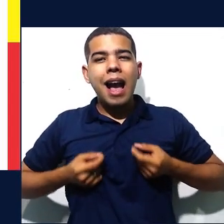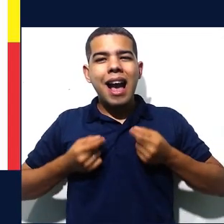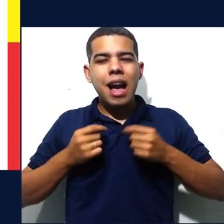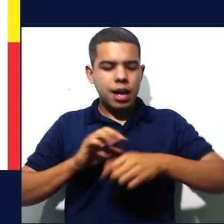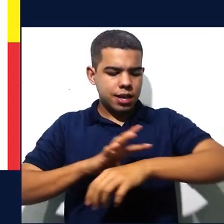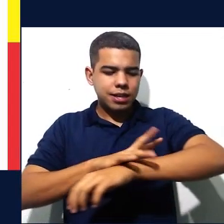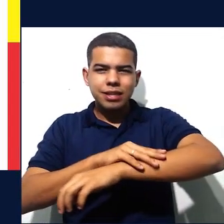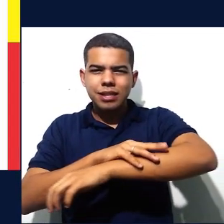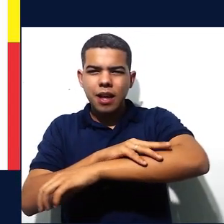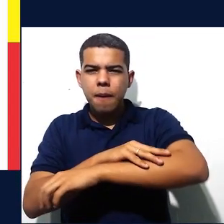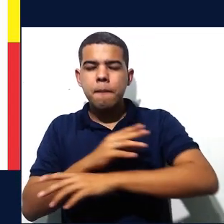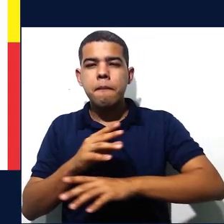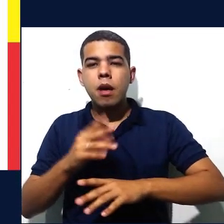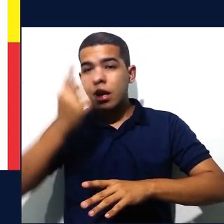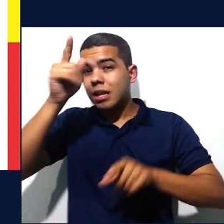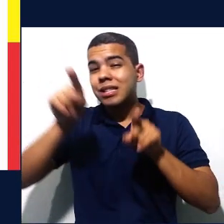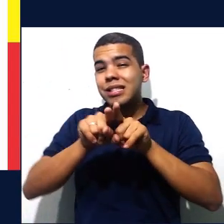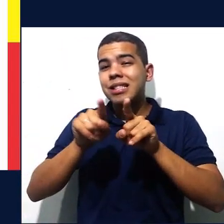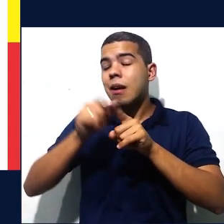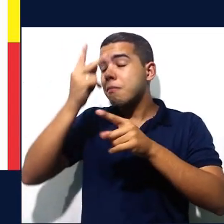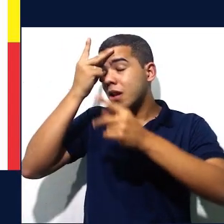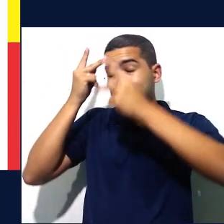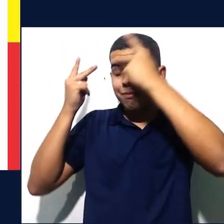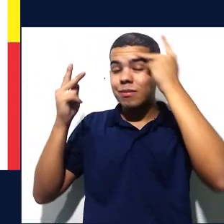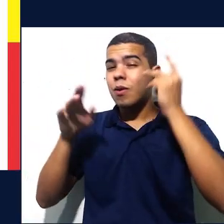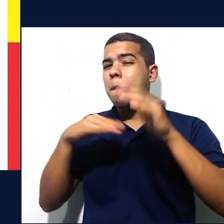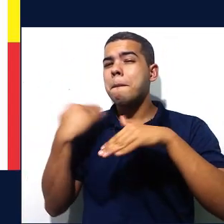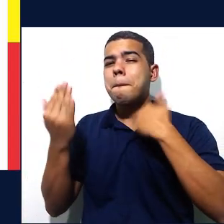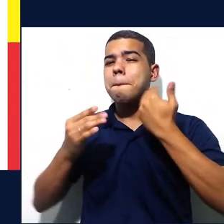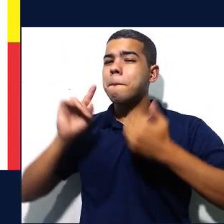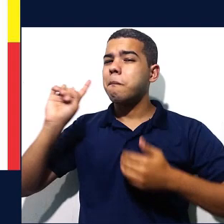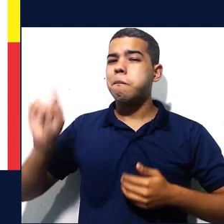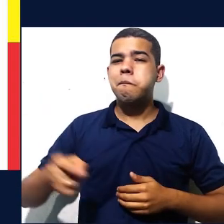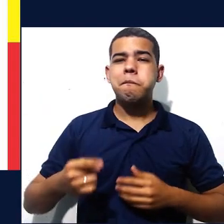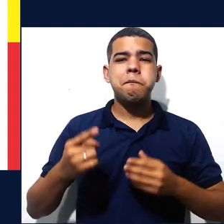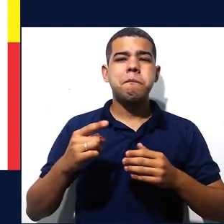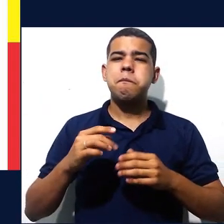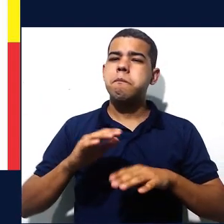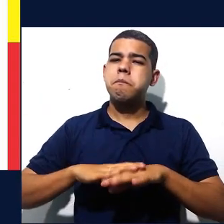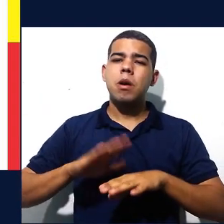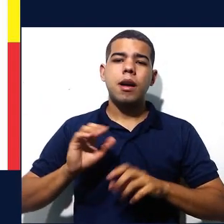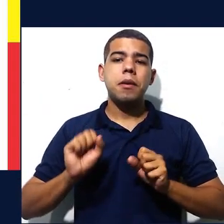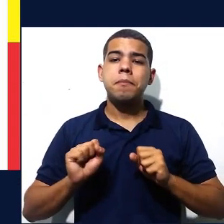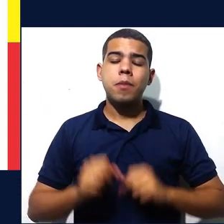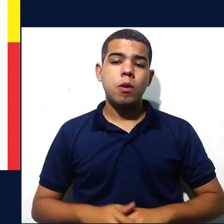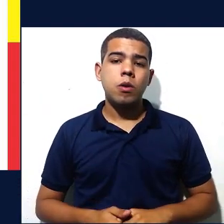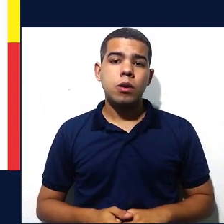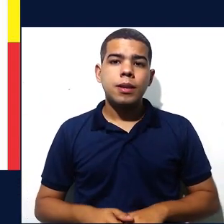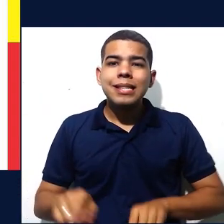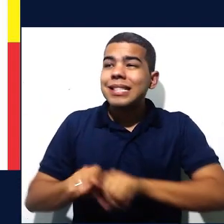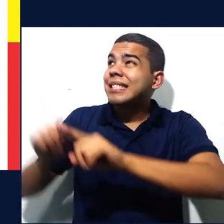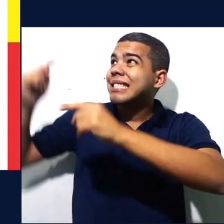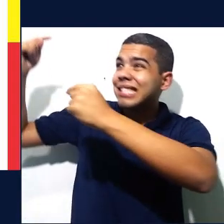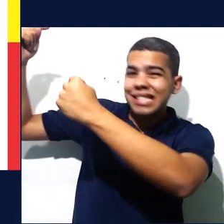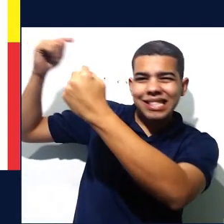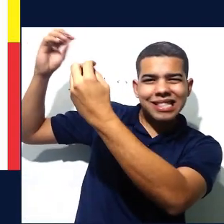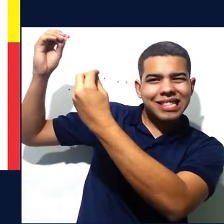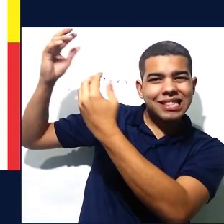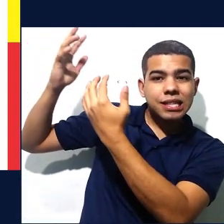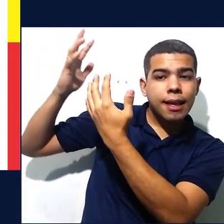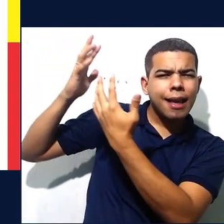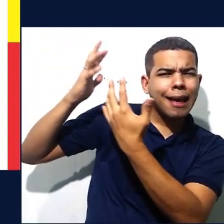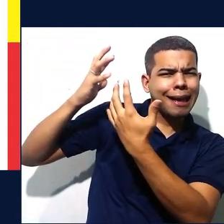milhares de pessoas por ano em todo o mundo e a radiação ultravioleta também vai afetar todo